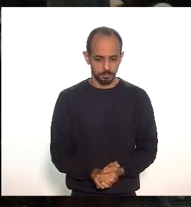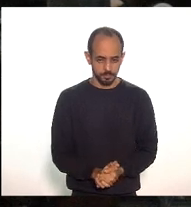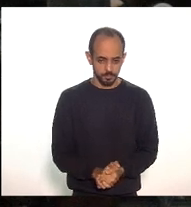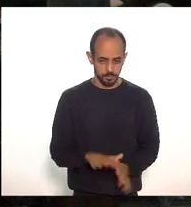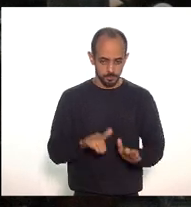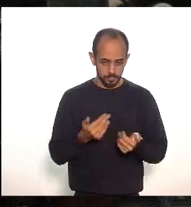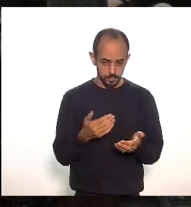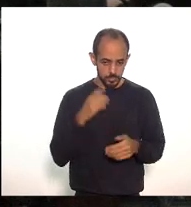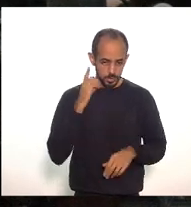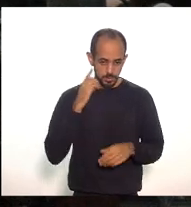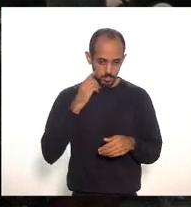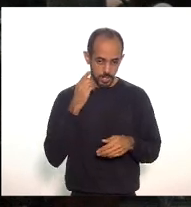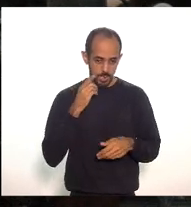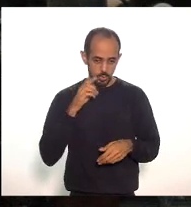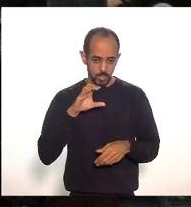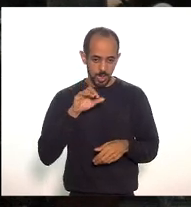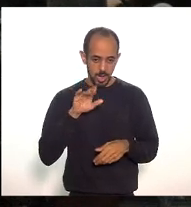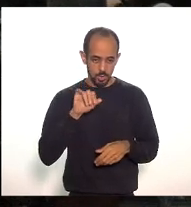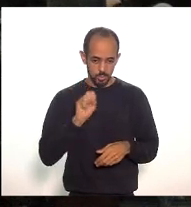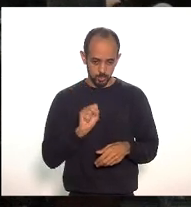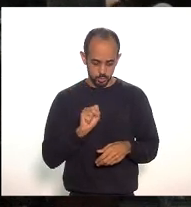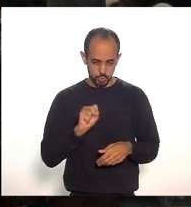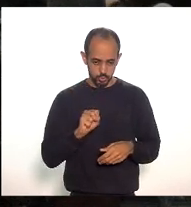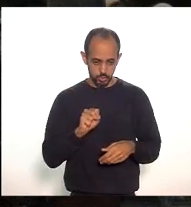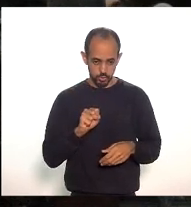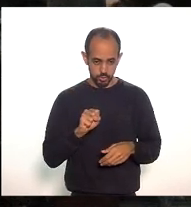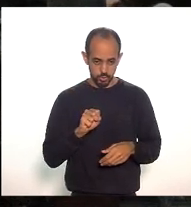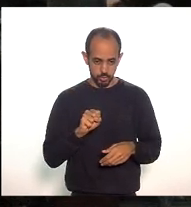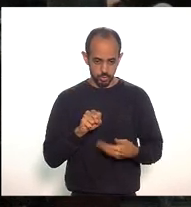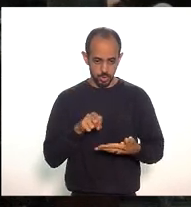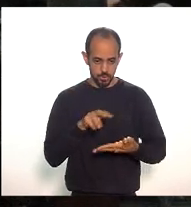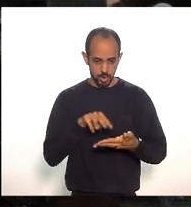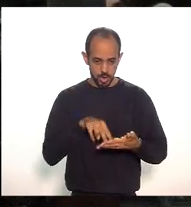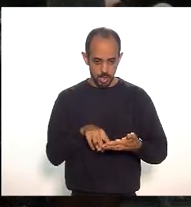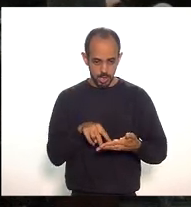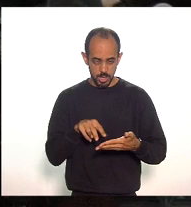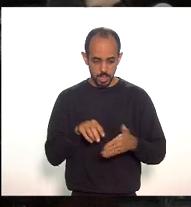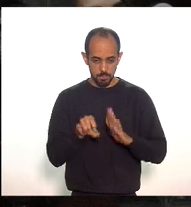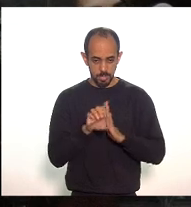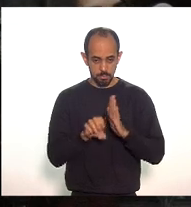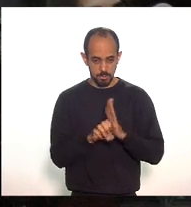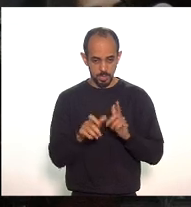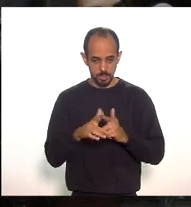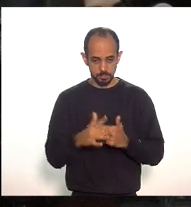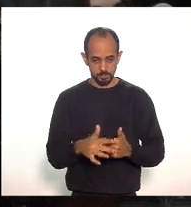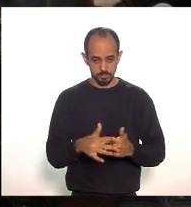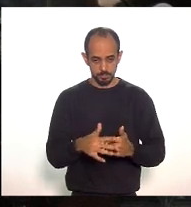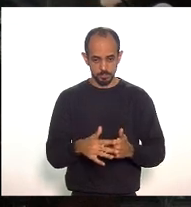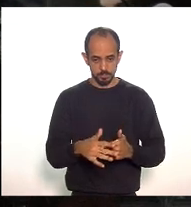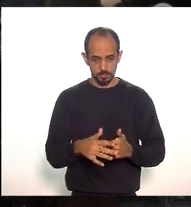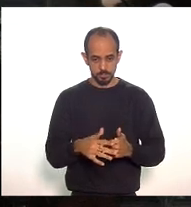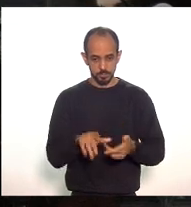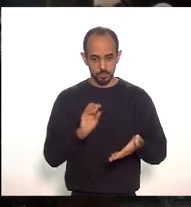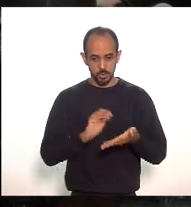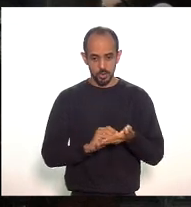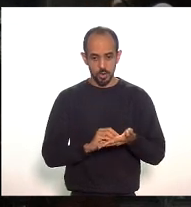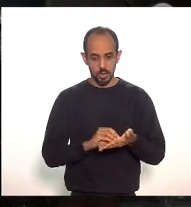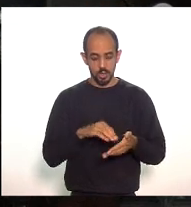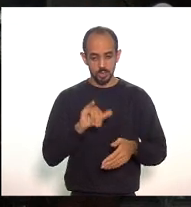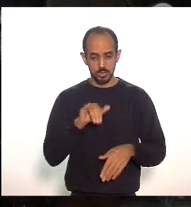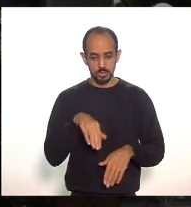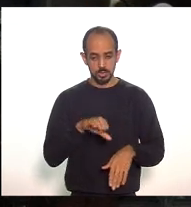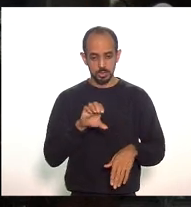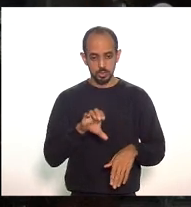Carlos minc eu vou emendar modificativa nº 1 acrescenta o inciso quarto artigo